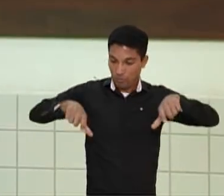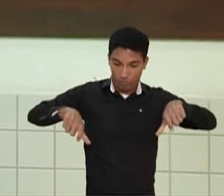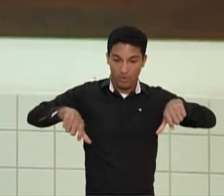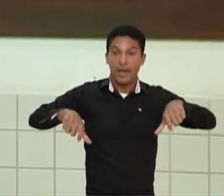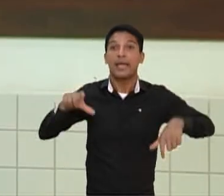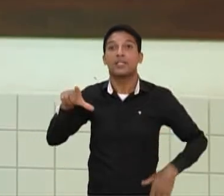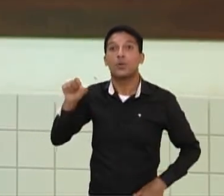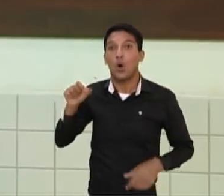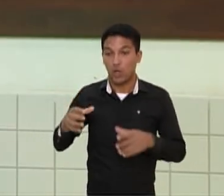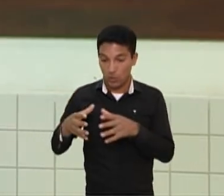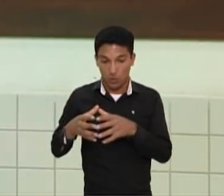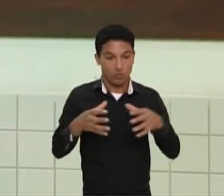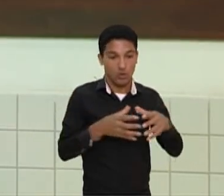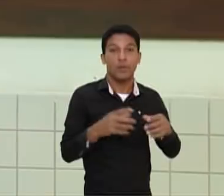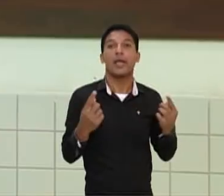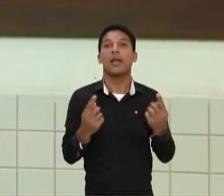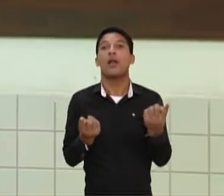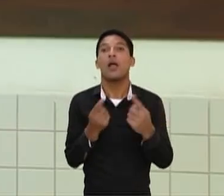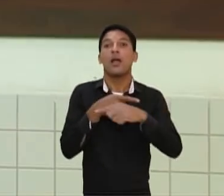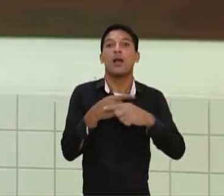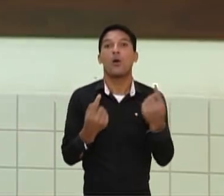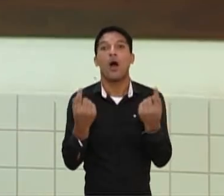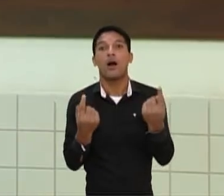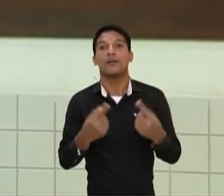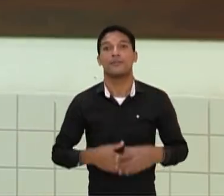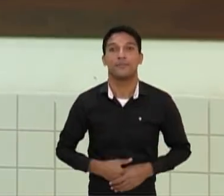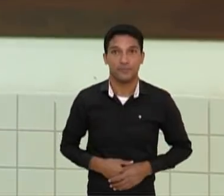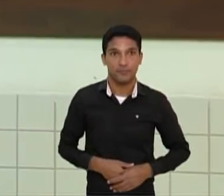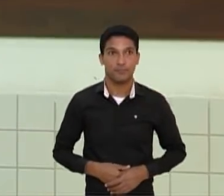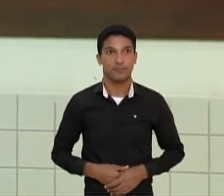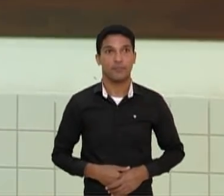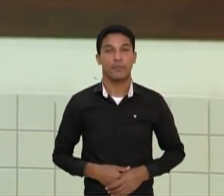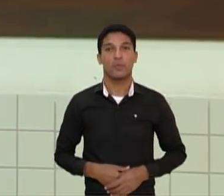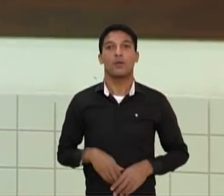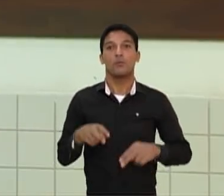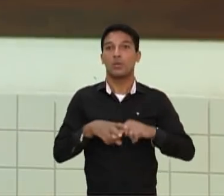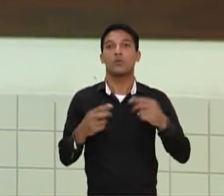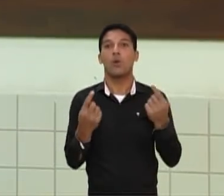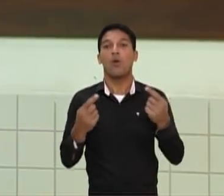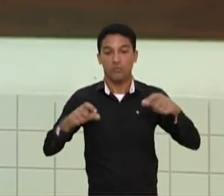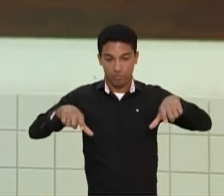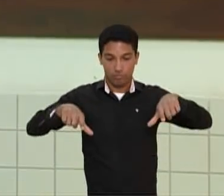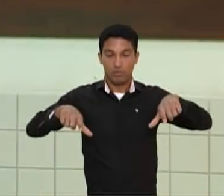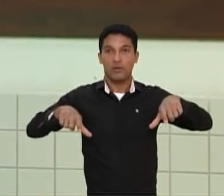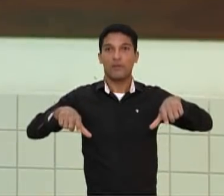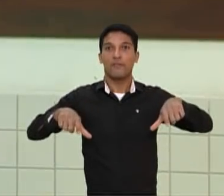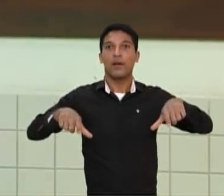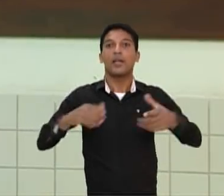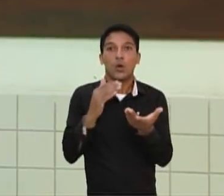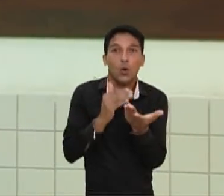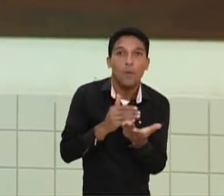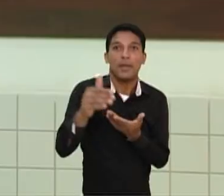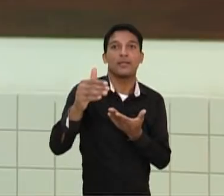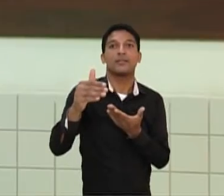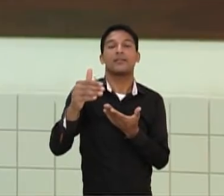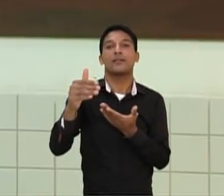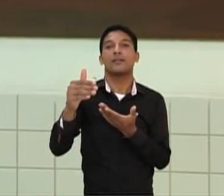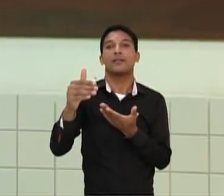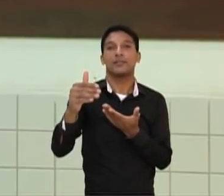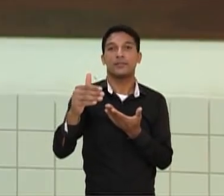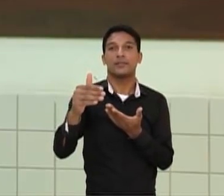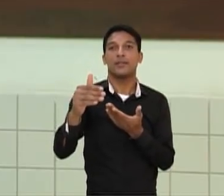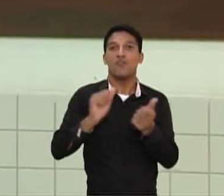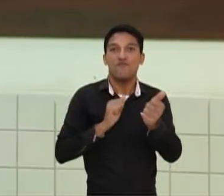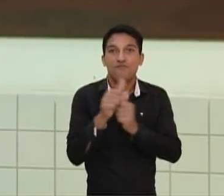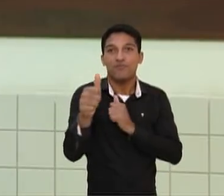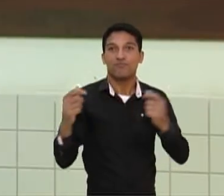cada equipe escolhe o que quer e a gente vai definir em qual campo a equipe joga com base na vitória ou